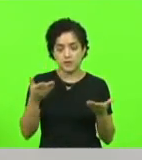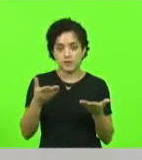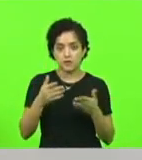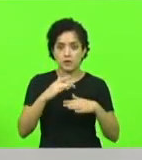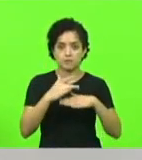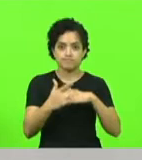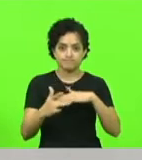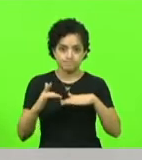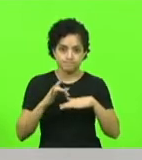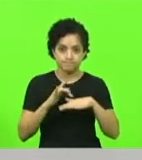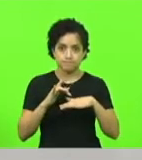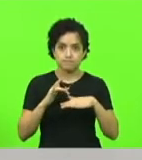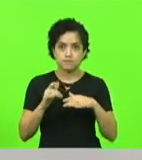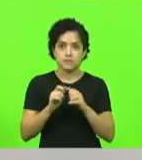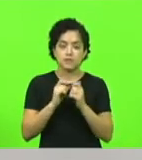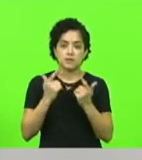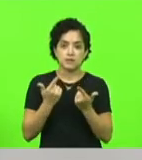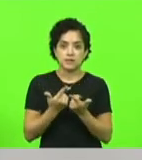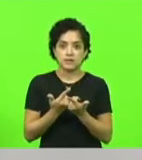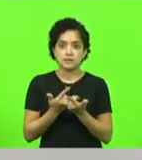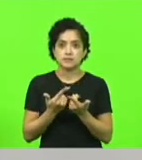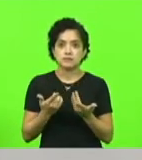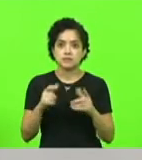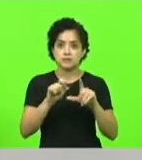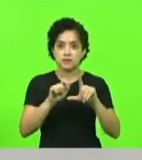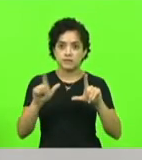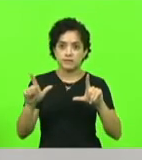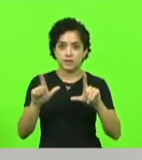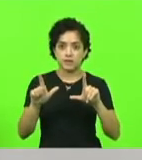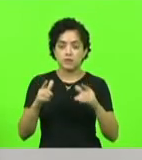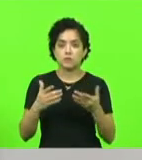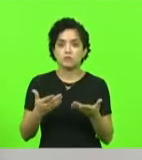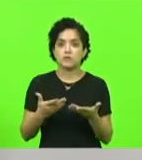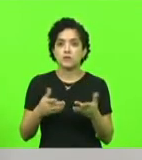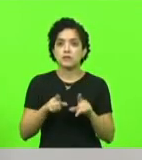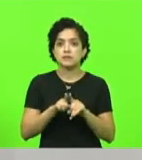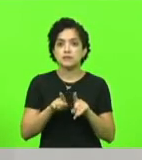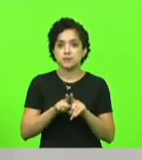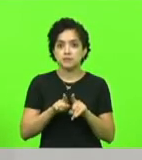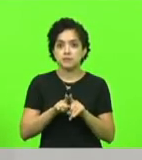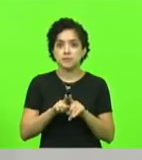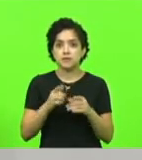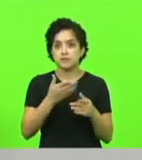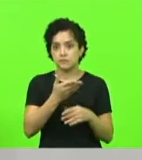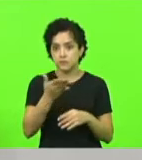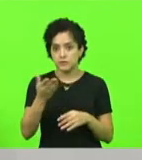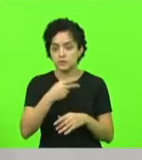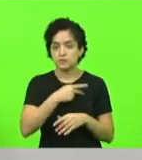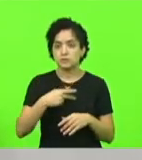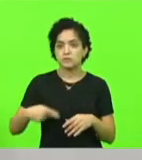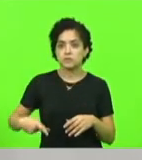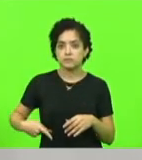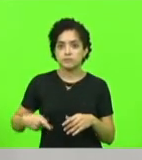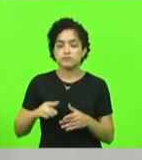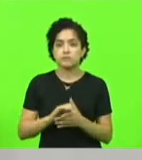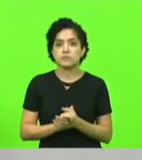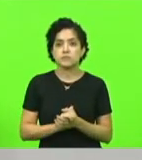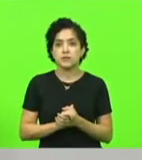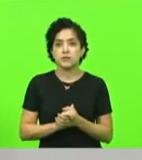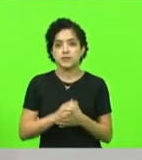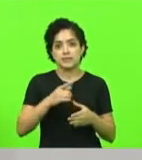TVAL, todos os catarinenses. Agradecer aqui pelas vênias, deputado presidente, nossa cidade de